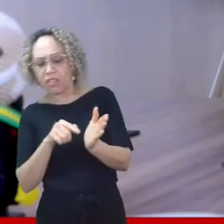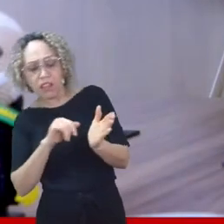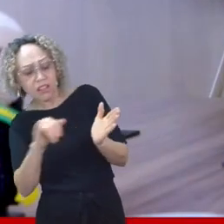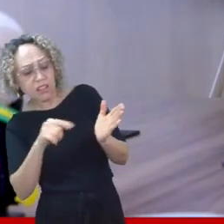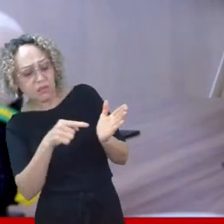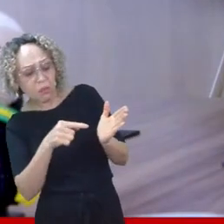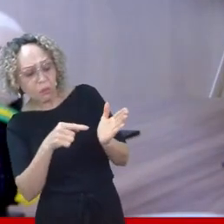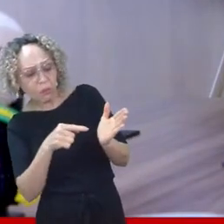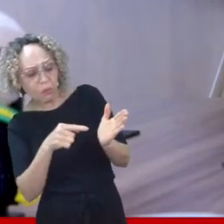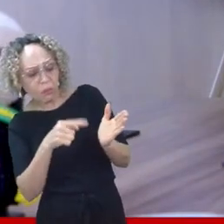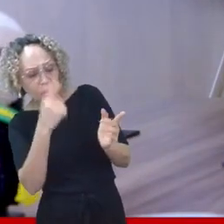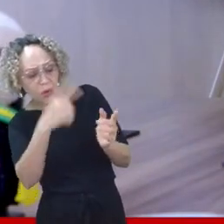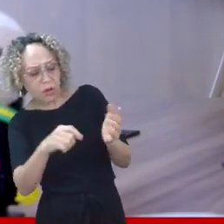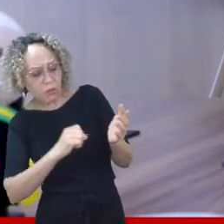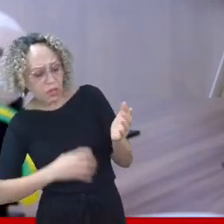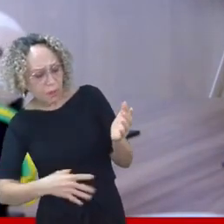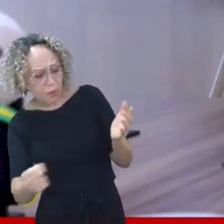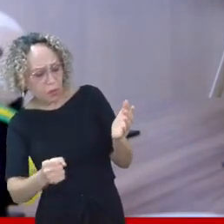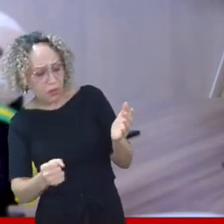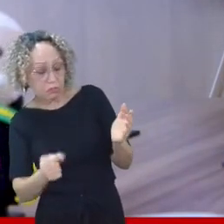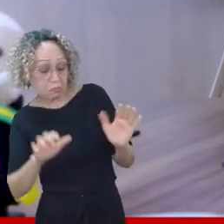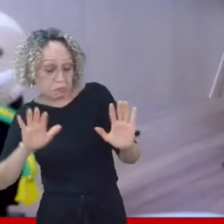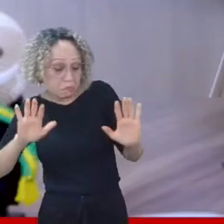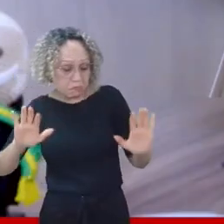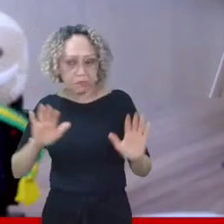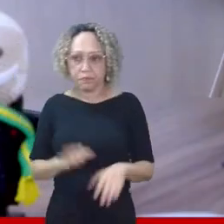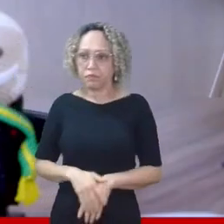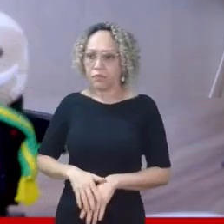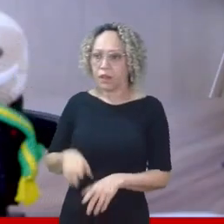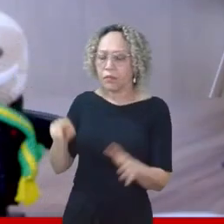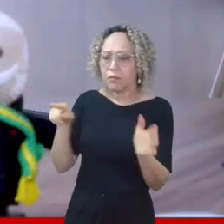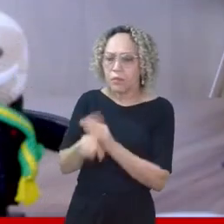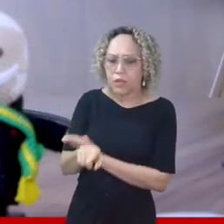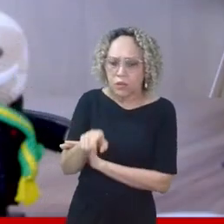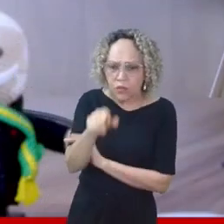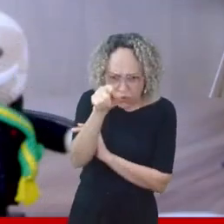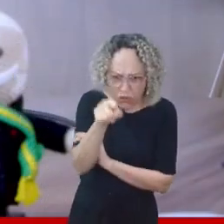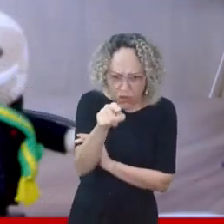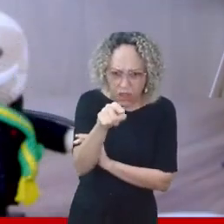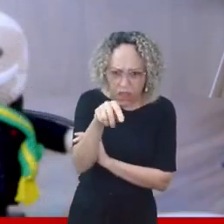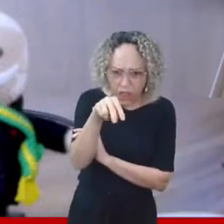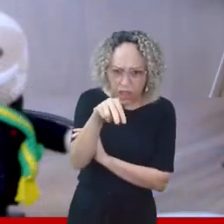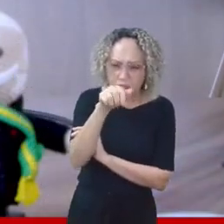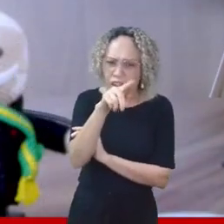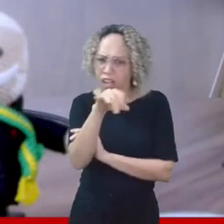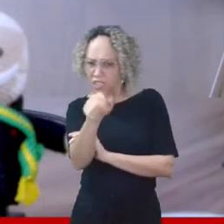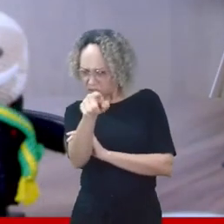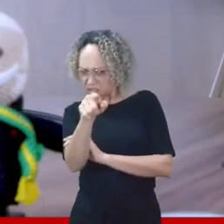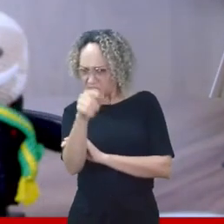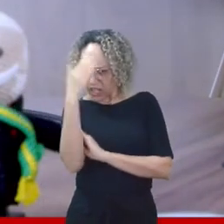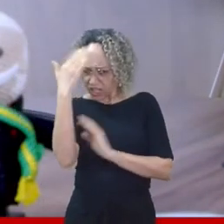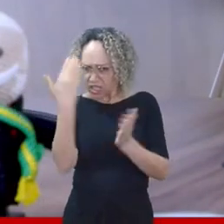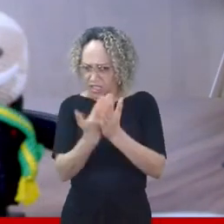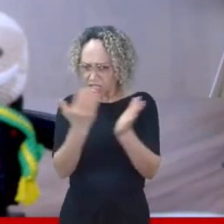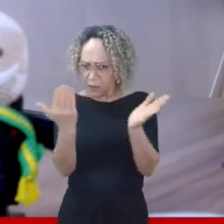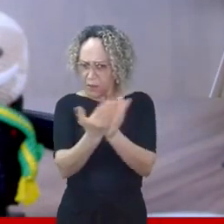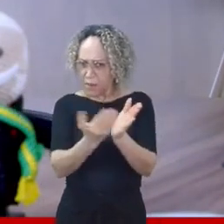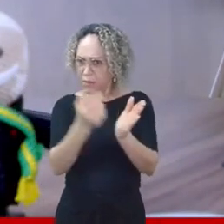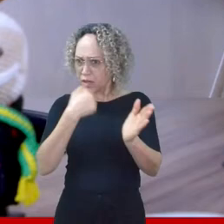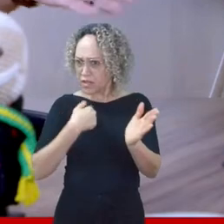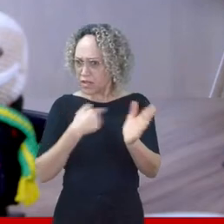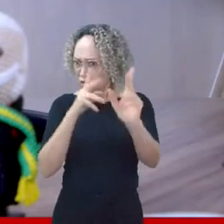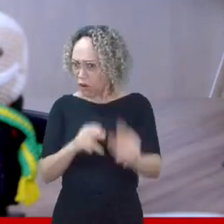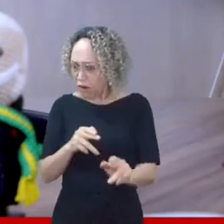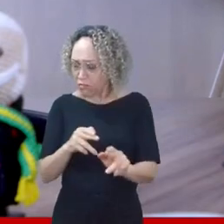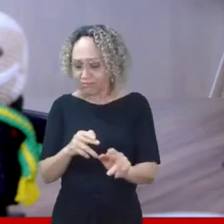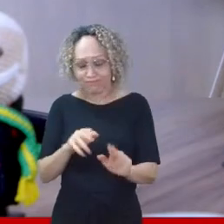a Nádia, você acredita na mesma Bíblia que eu? Não sei. Não precisa acreditar. E a diversidade religiosa está nisso.